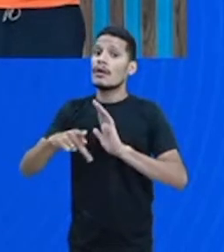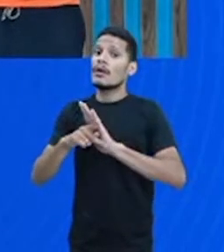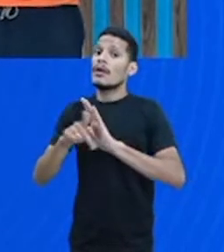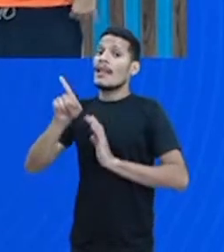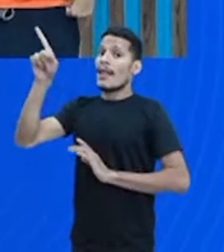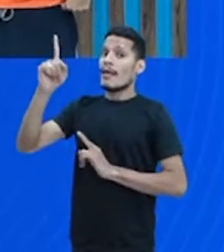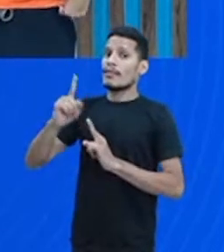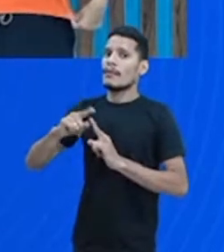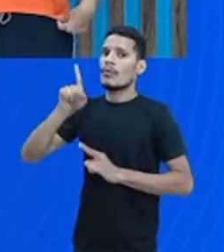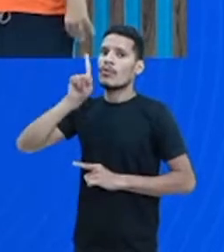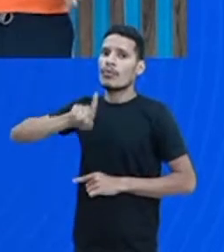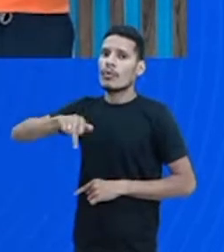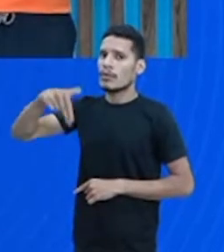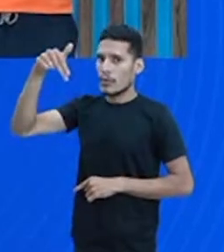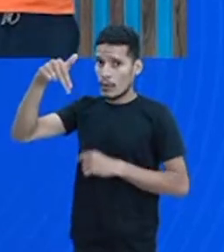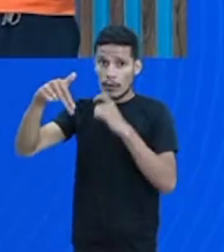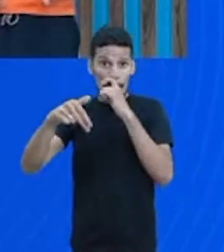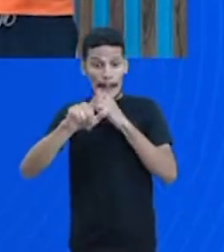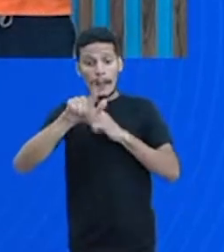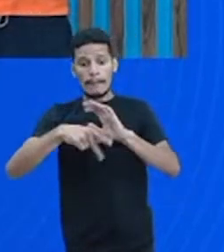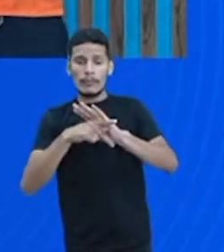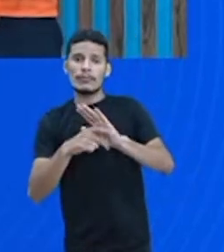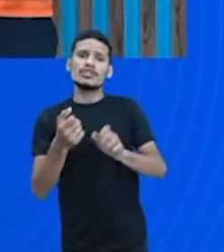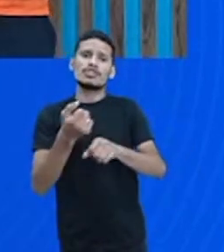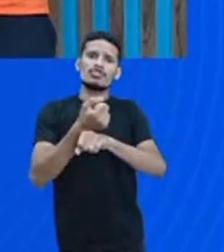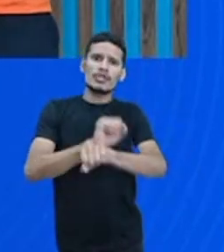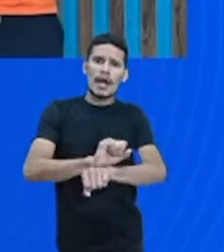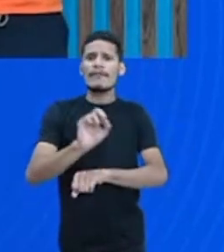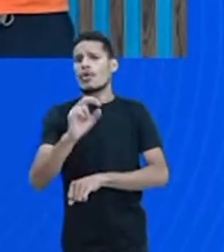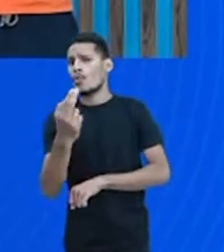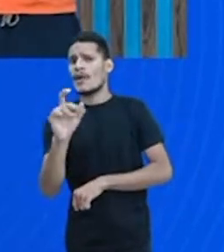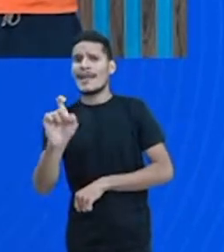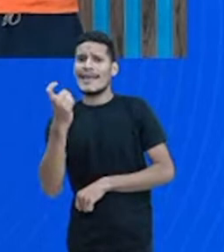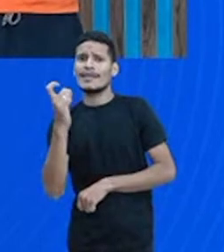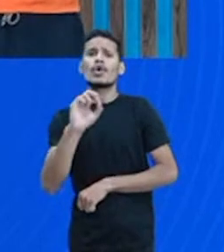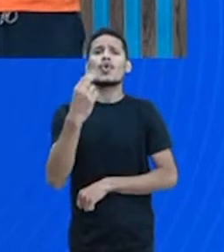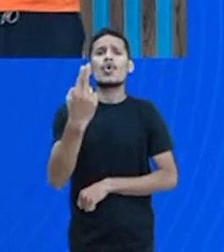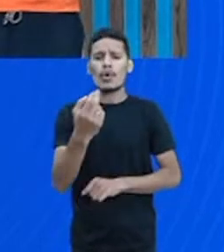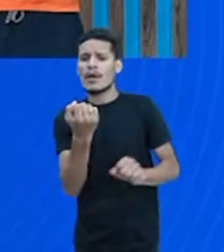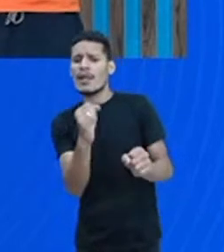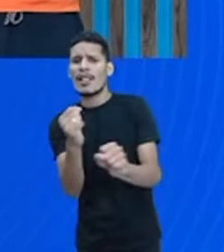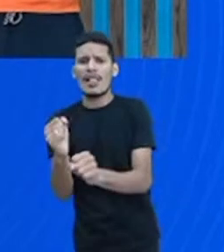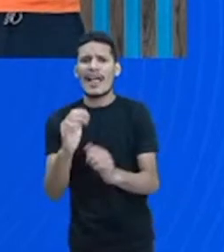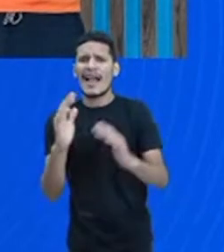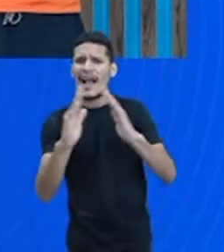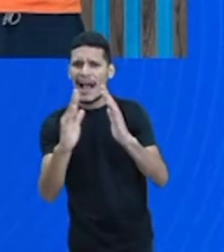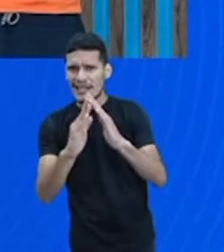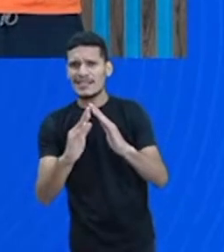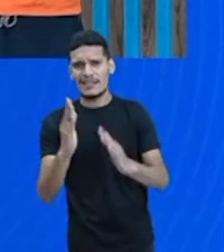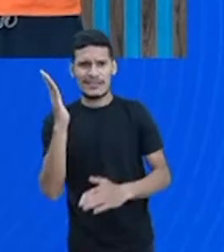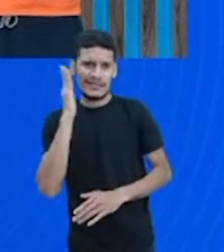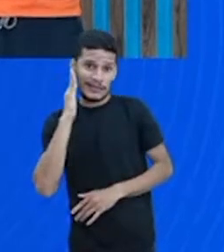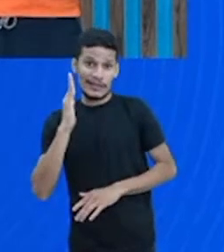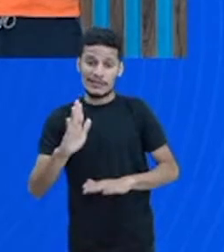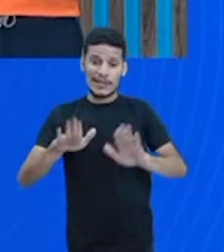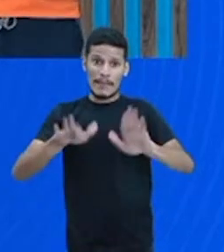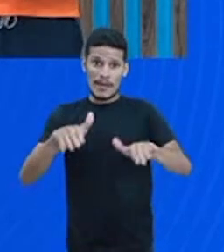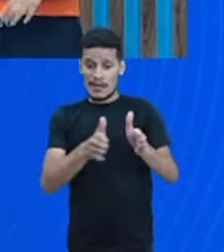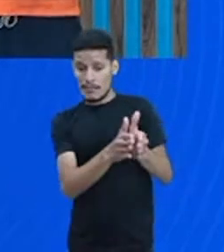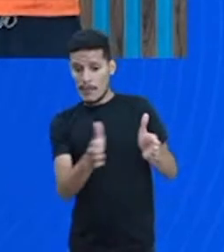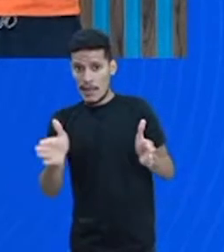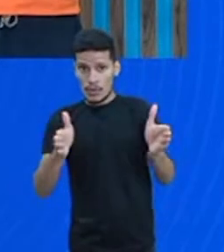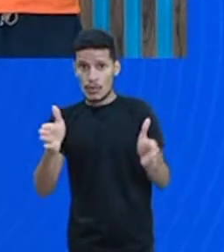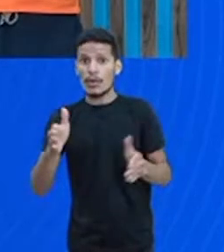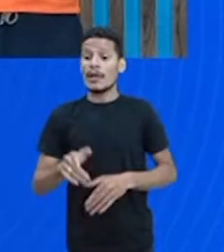seria o quê? Ela costuma ser uma escrava, ex-escrava ou uma empregada doméstica, a depender do período. E ela serve para quê?